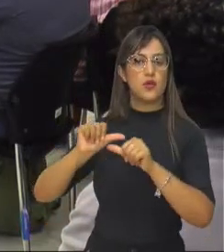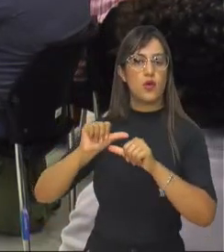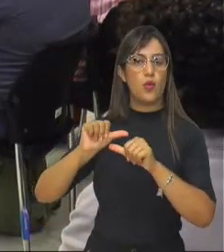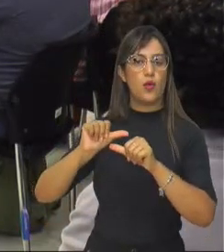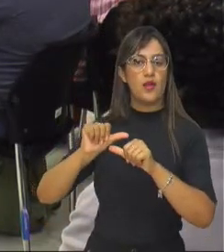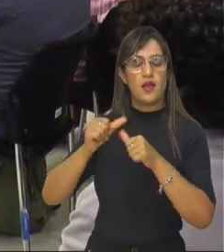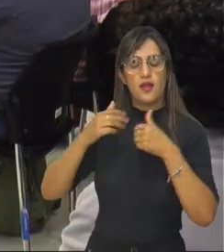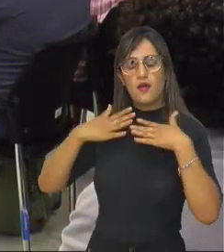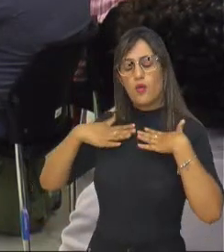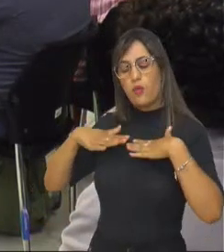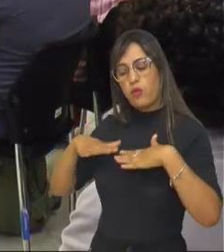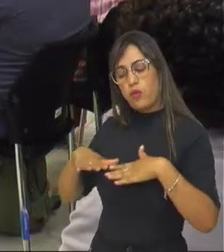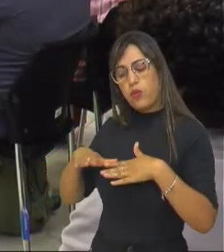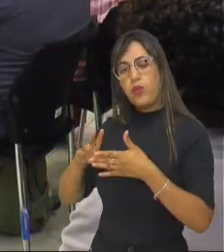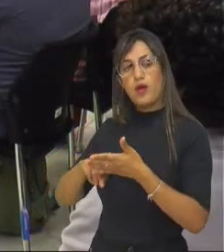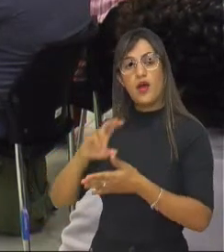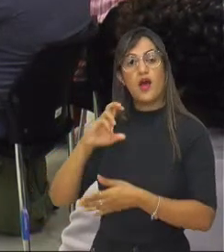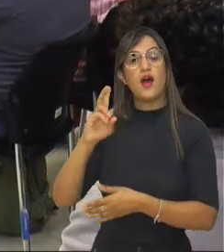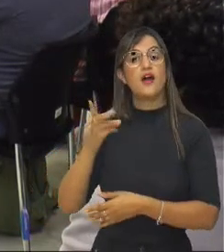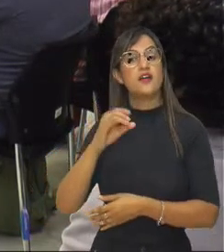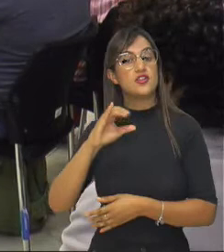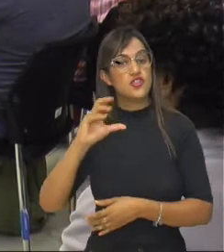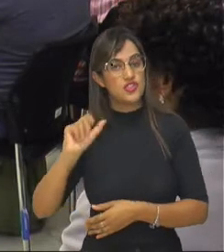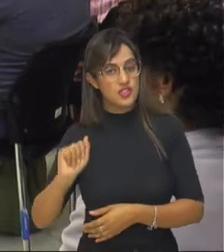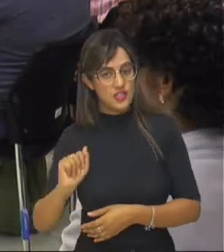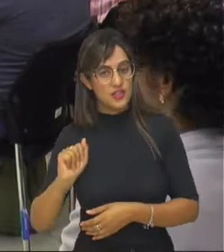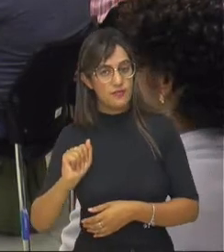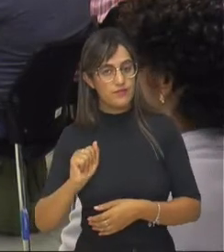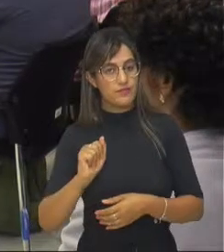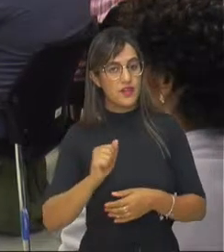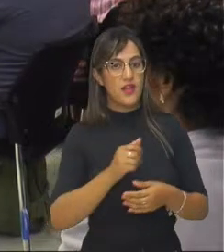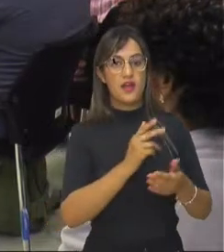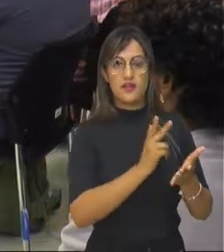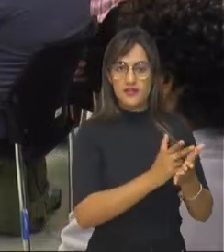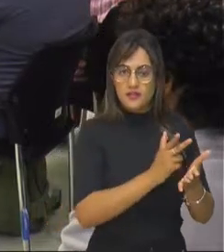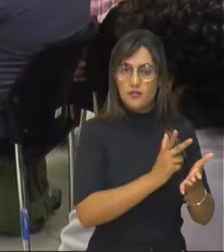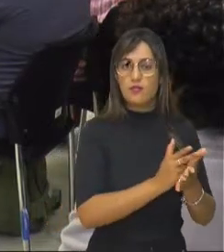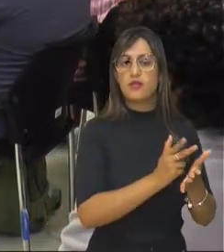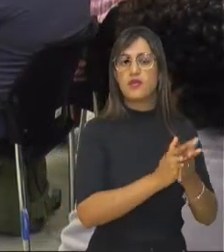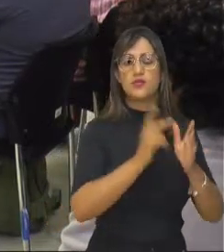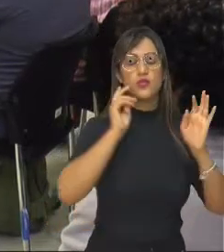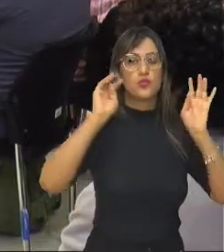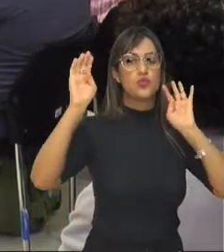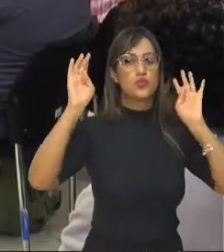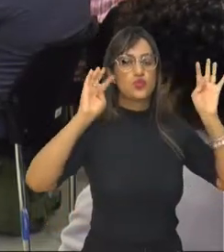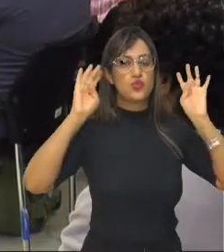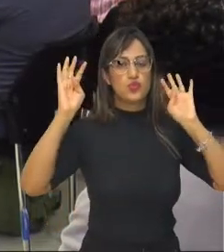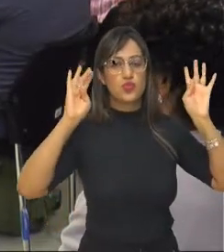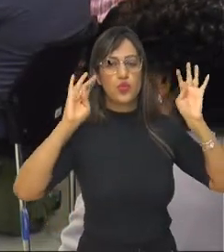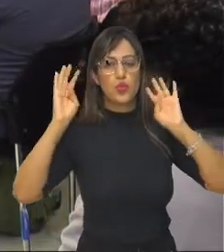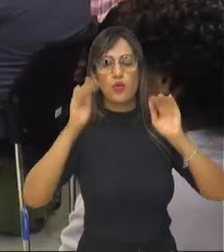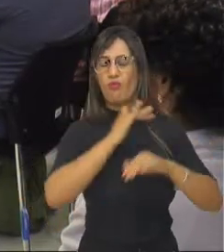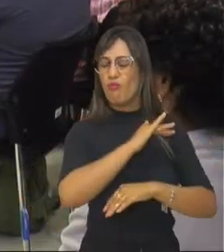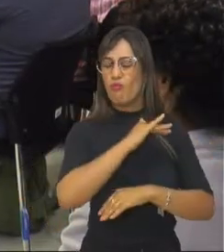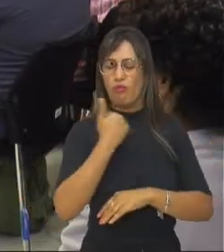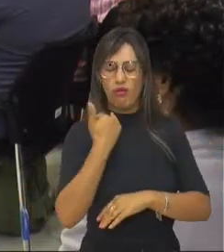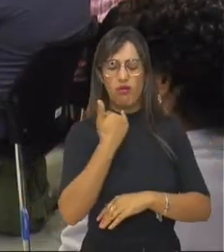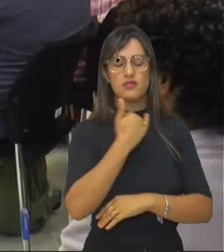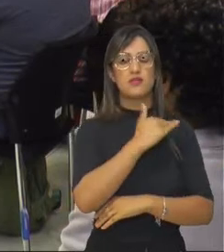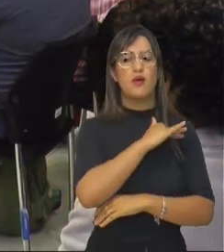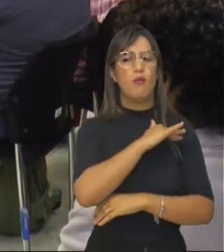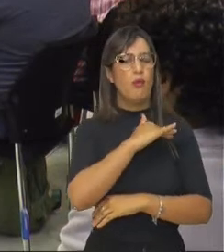repousou Chica Manicongo. Dessas mesmas raízes, desses mesmos sonhos. Mortos,